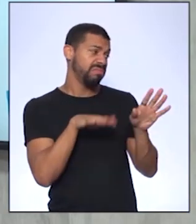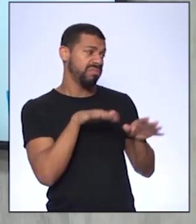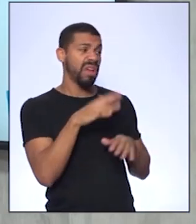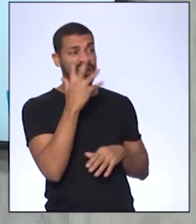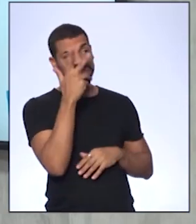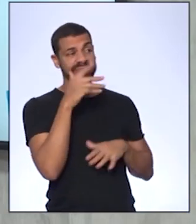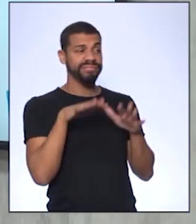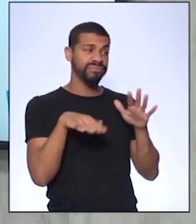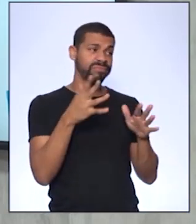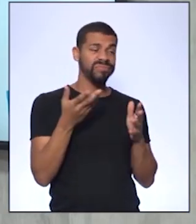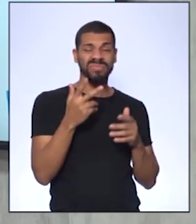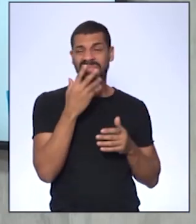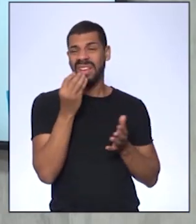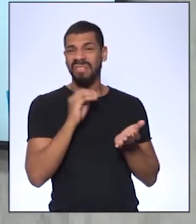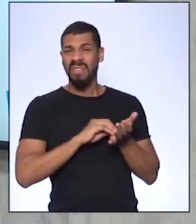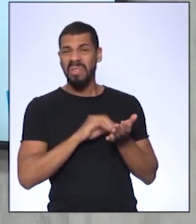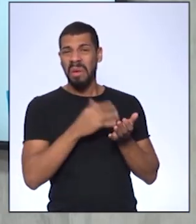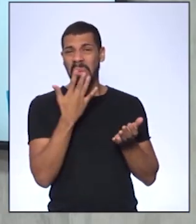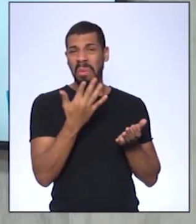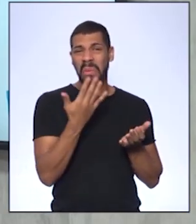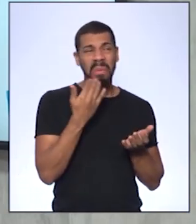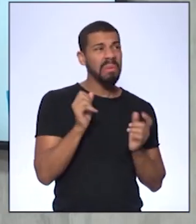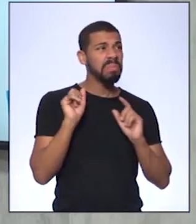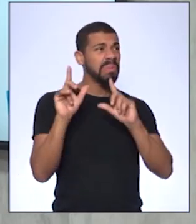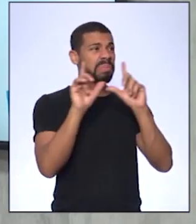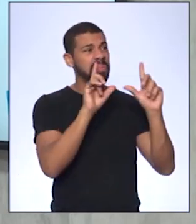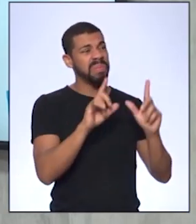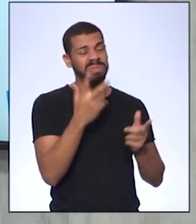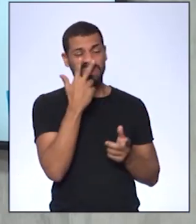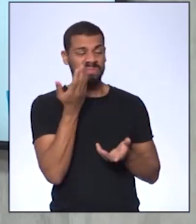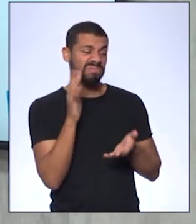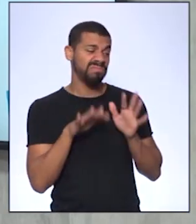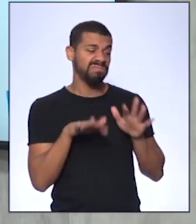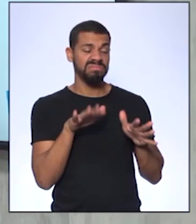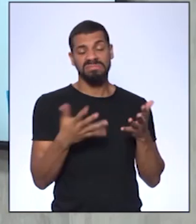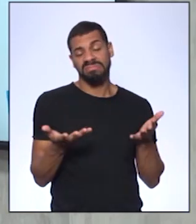achei pouco colorido, as formas geométricas assim